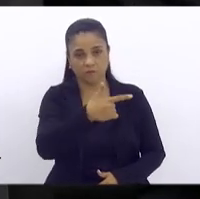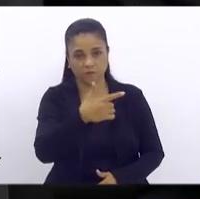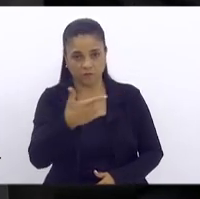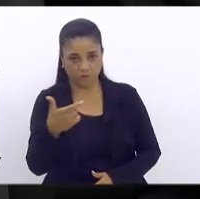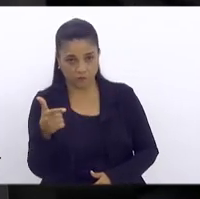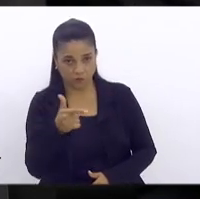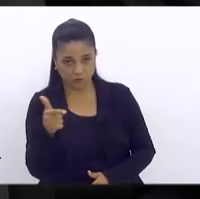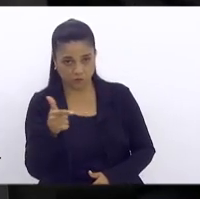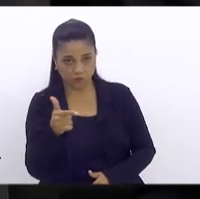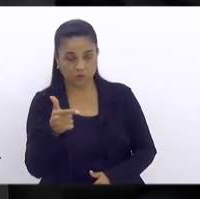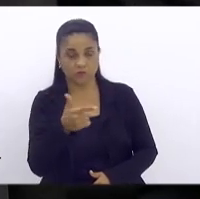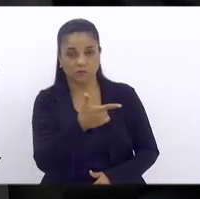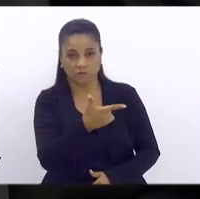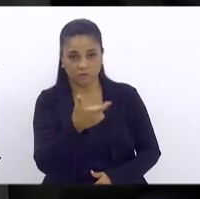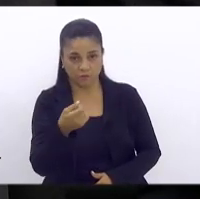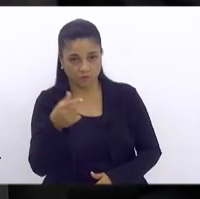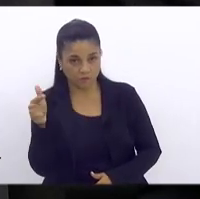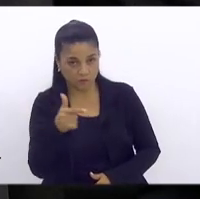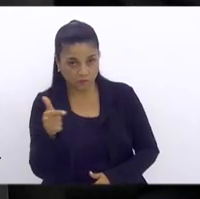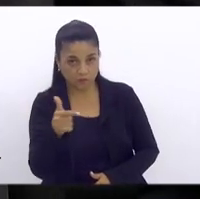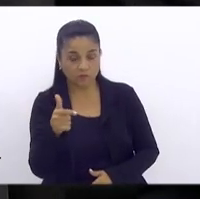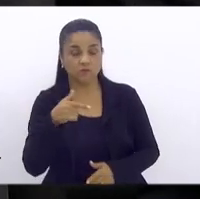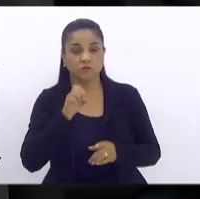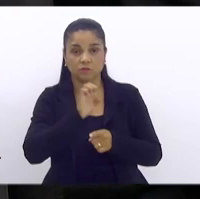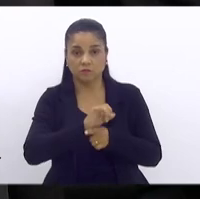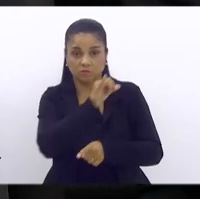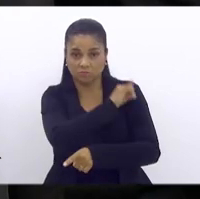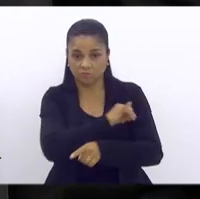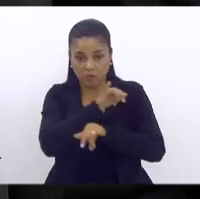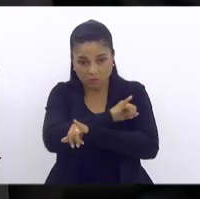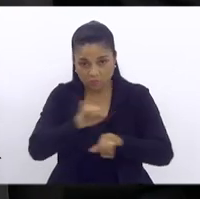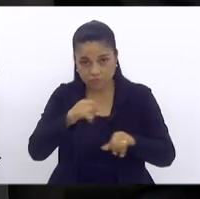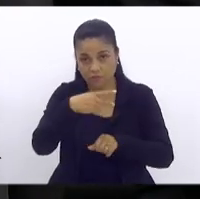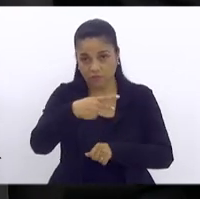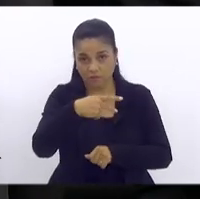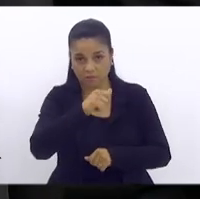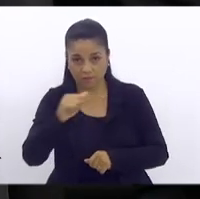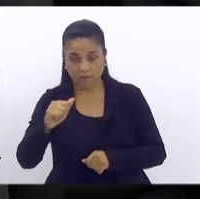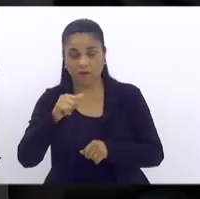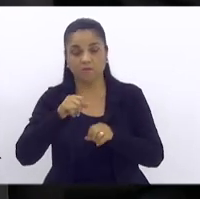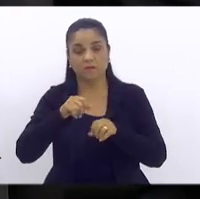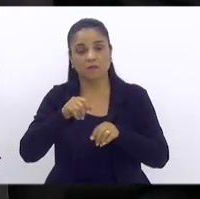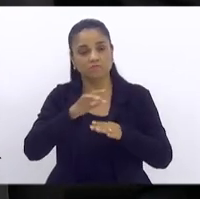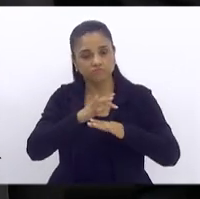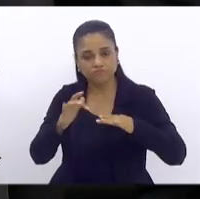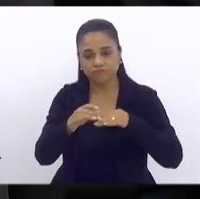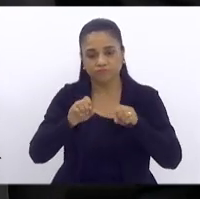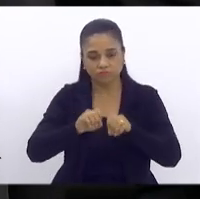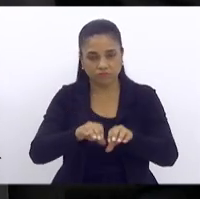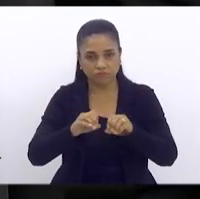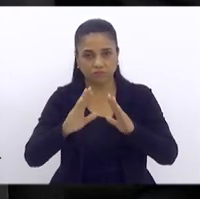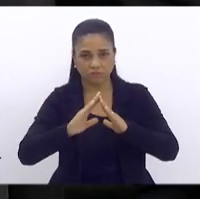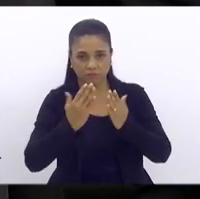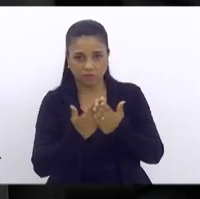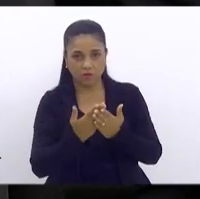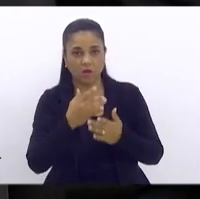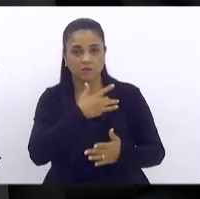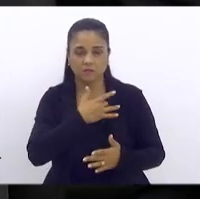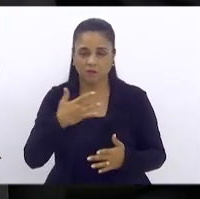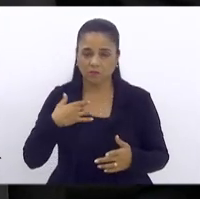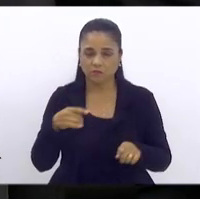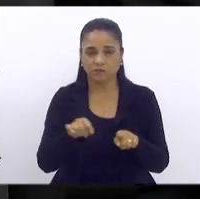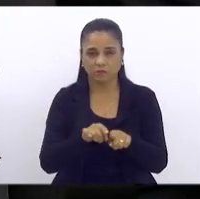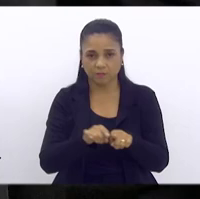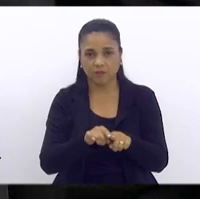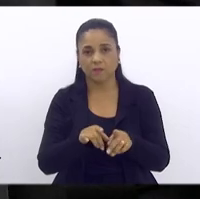Ela determina, né, que o estado do Rio divulgue o aplicativo em rede de ensino, educação, né, saúde, enfim. Só